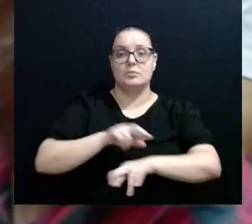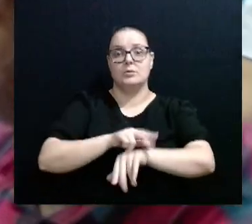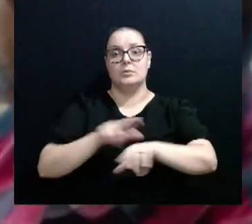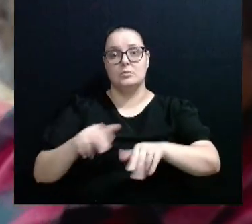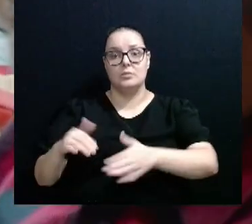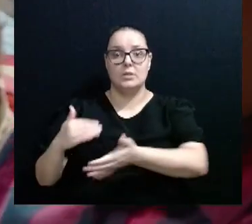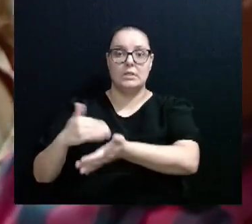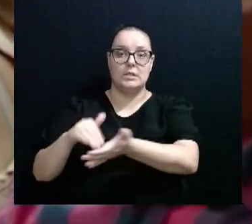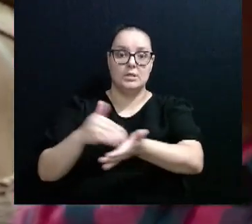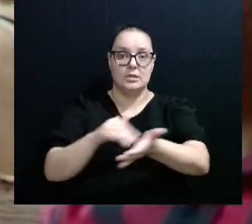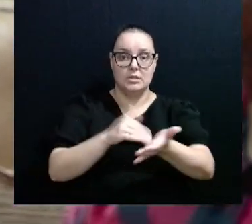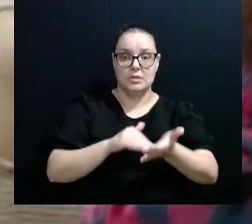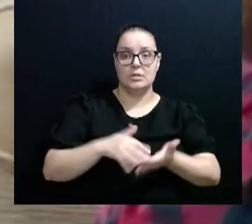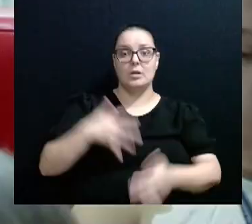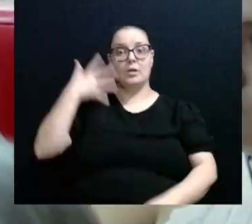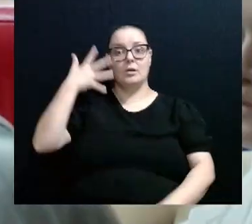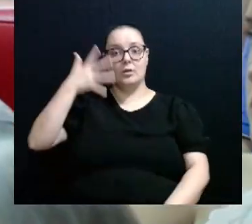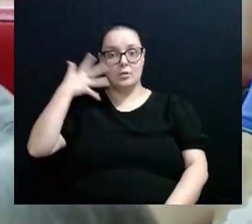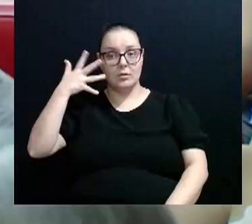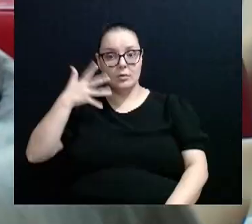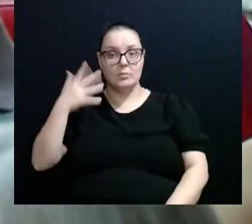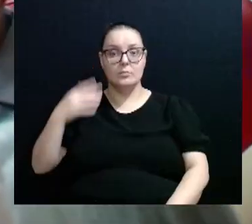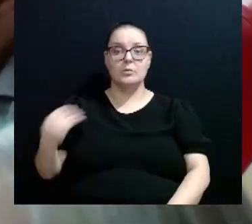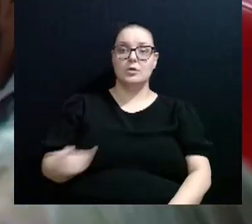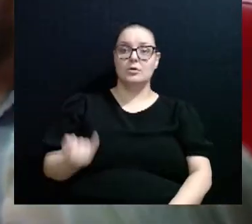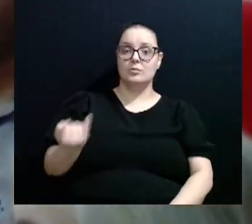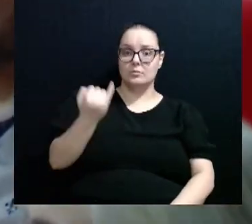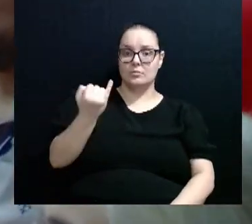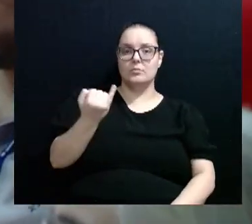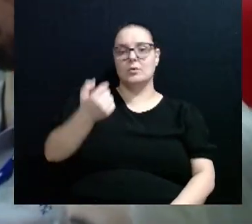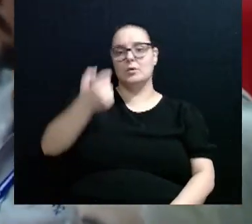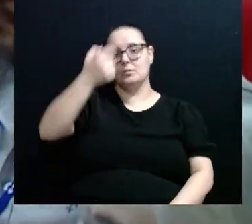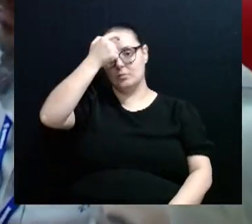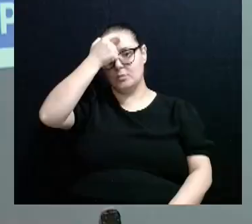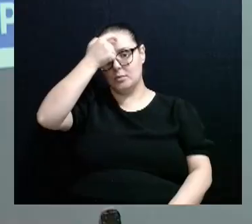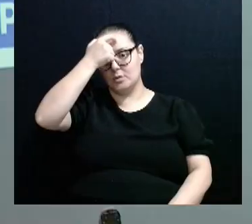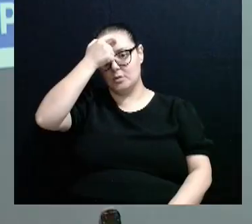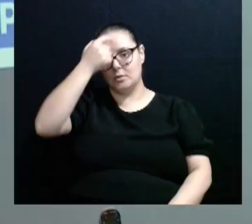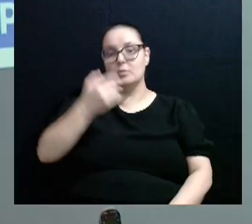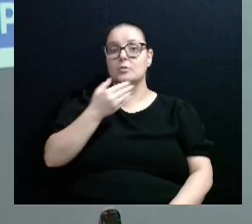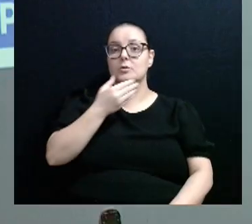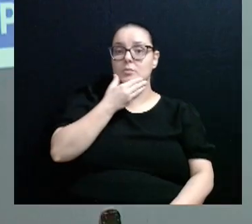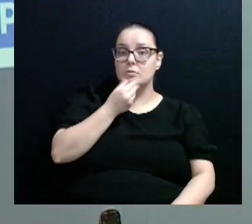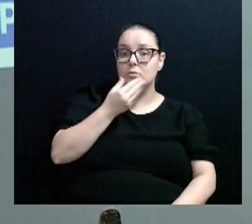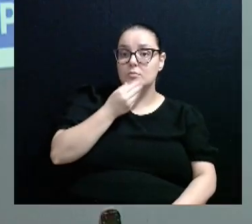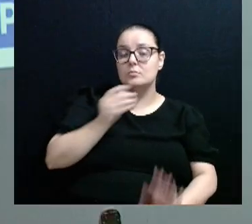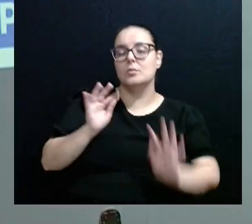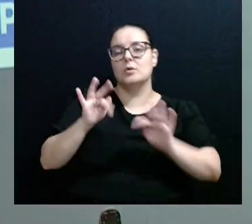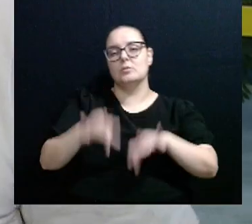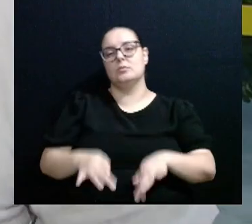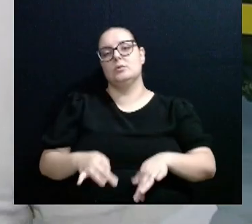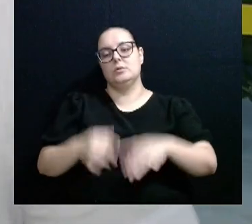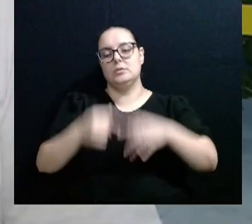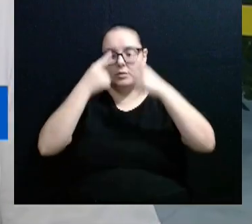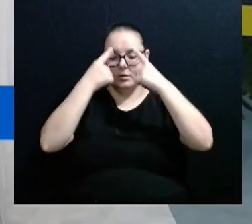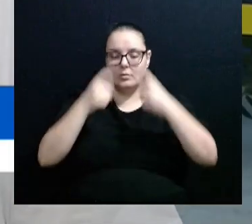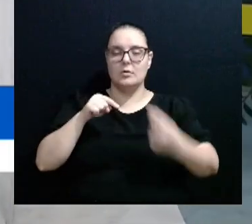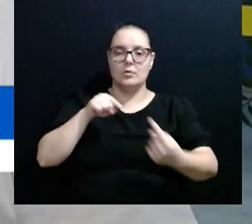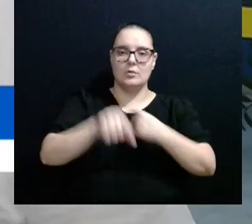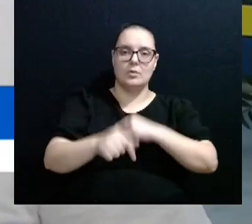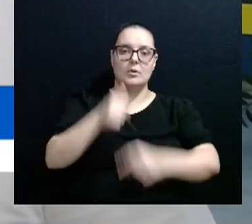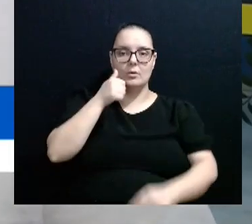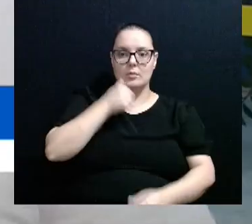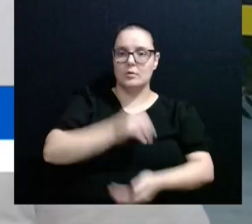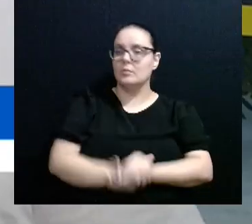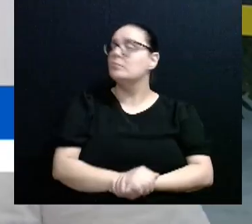uma palestra sobre a importância da conscientização dos homens pelo fim da violência contra as mulheres. Os homens,